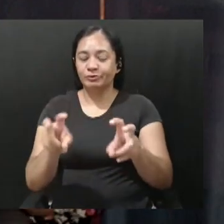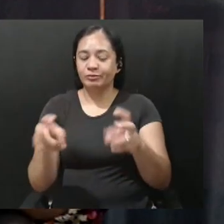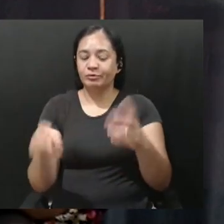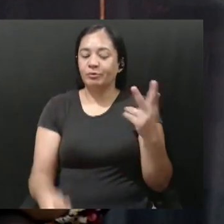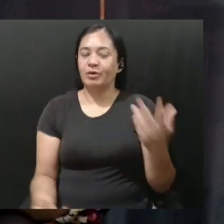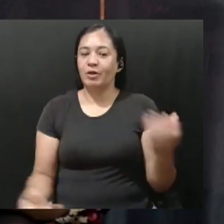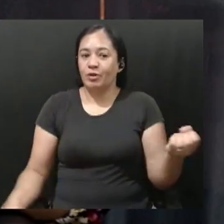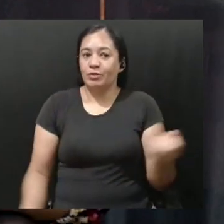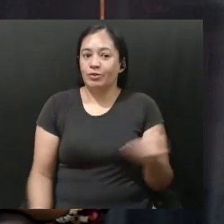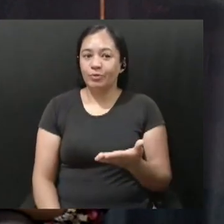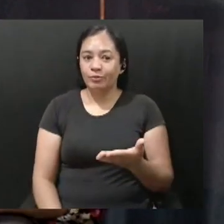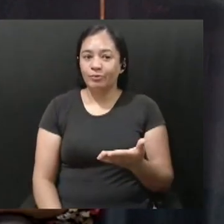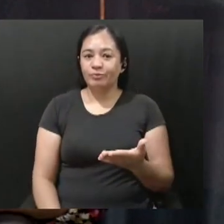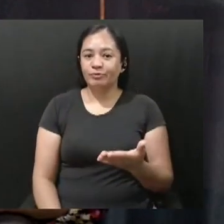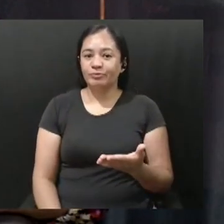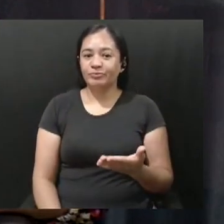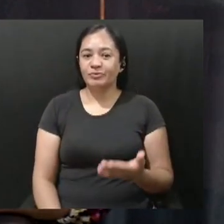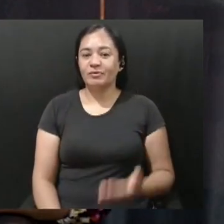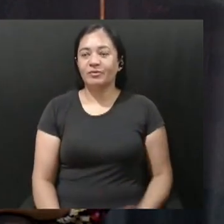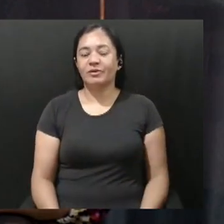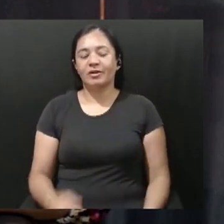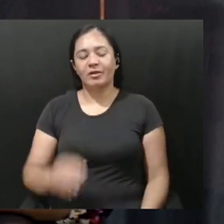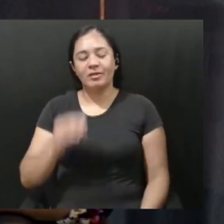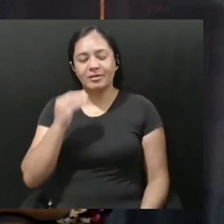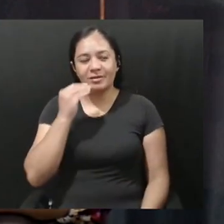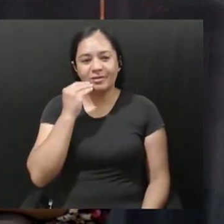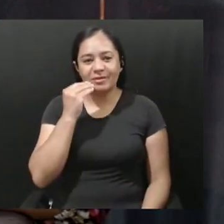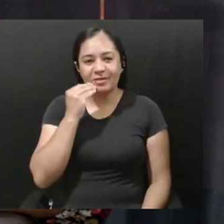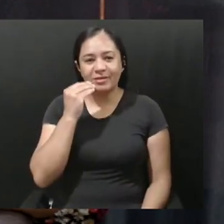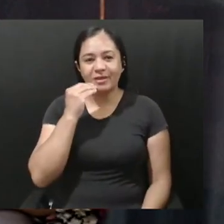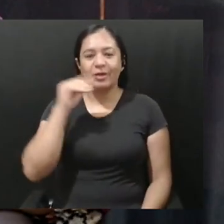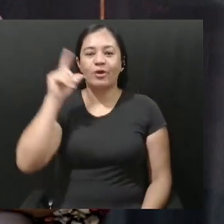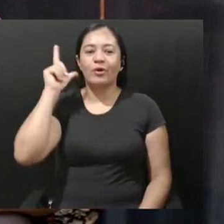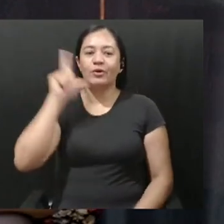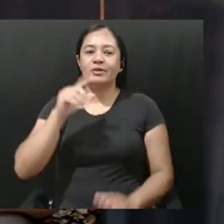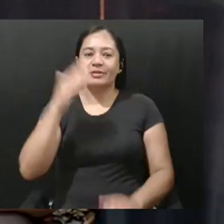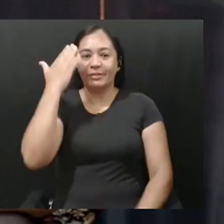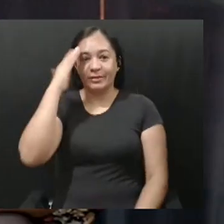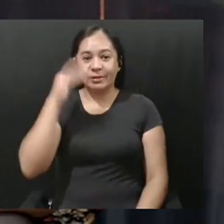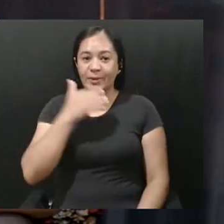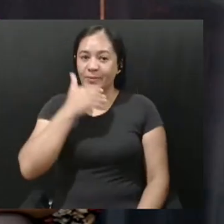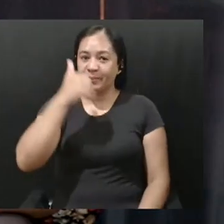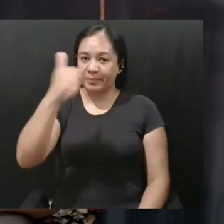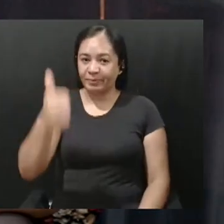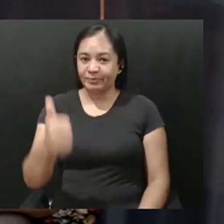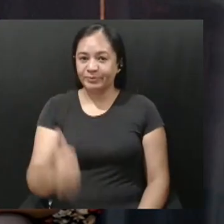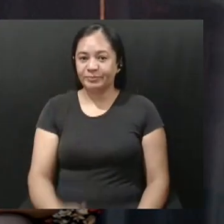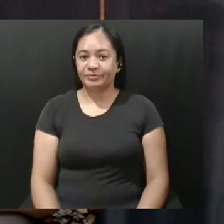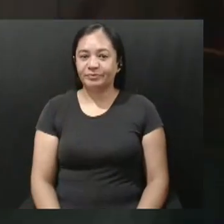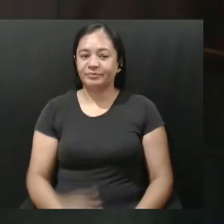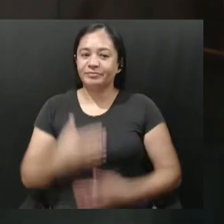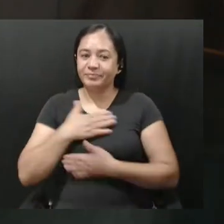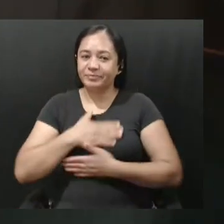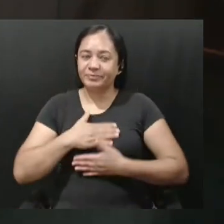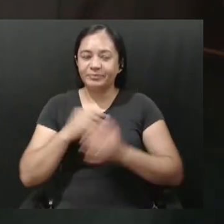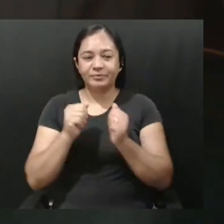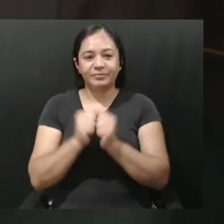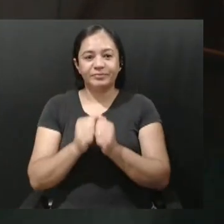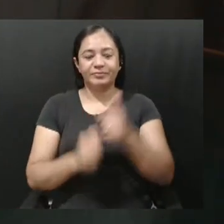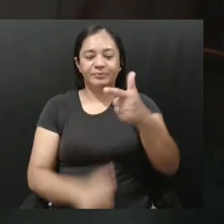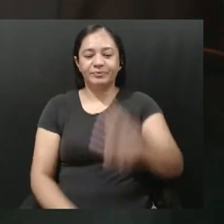Vamos ver se a gente consegue ajudar a entender melhor essas questões. Então, é um prazer estar com vocês aqui de novo. Maravilhosa,